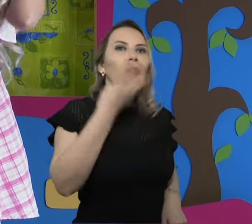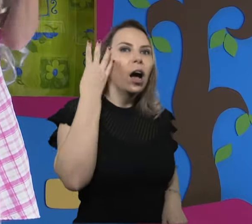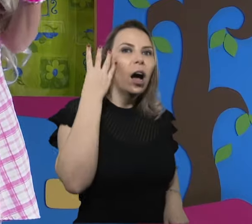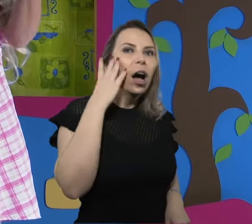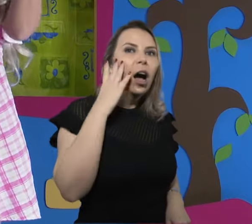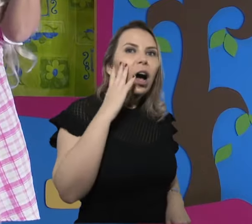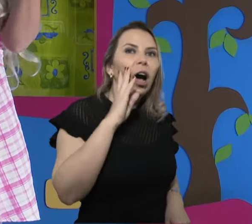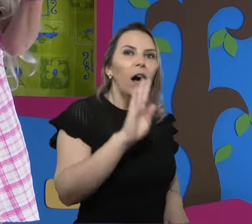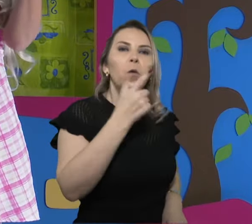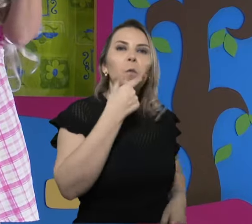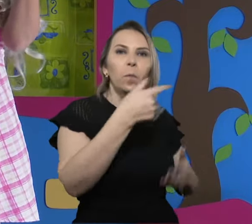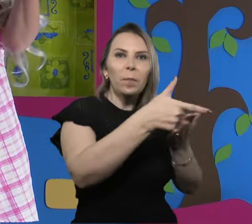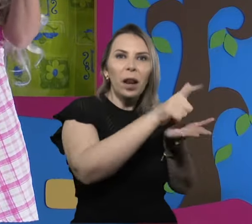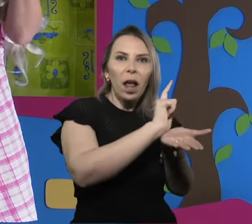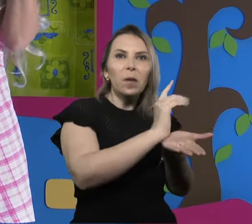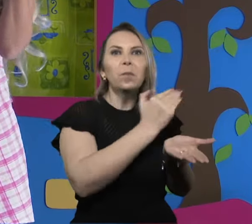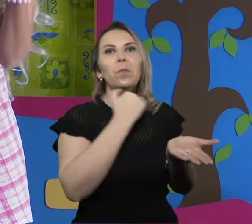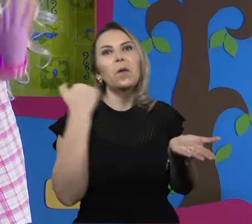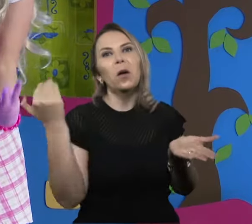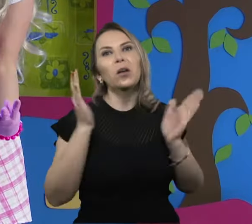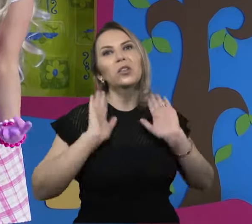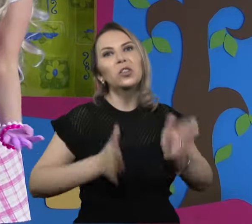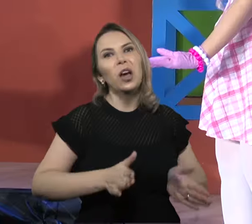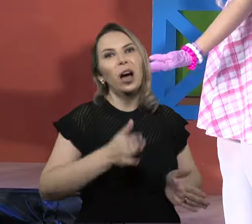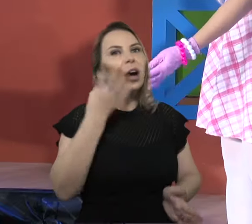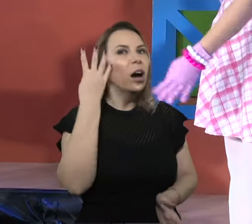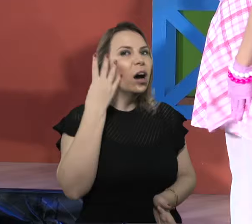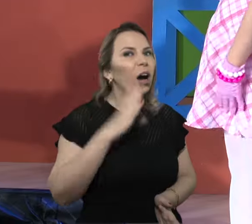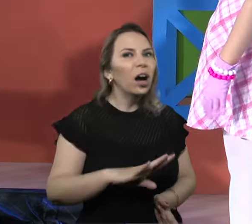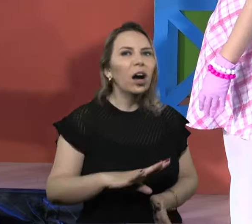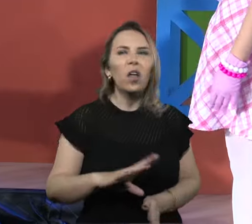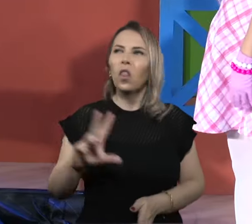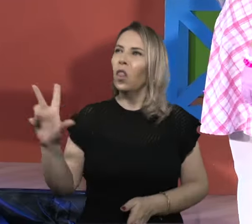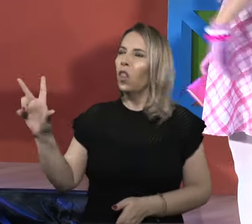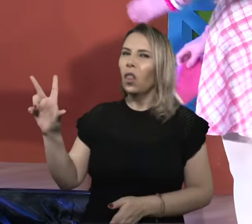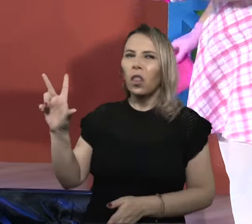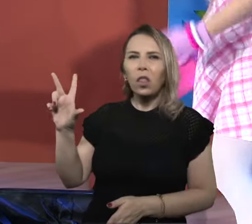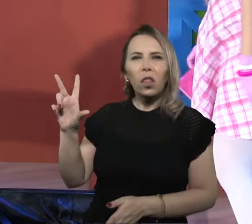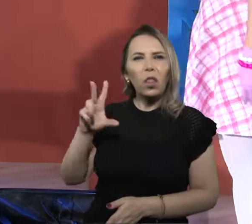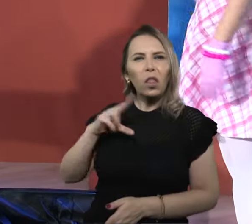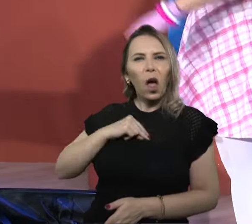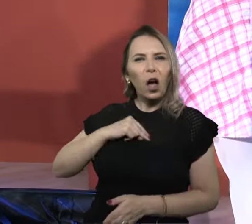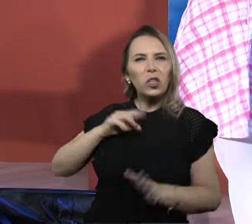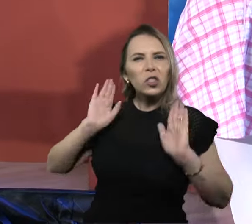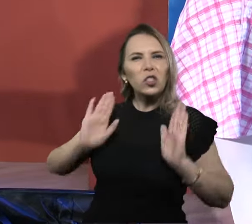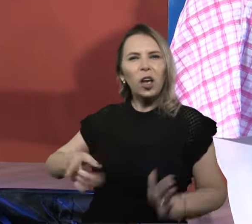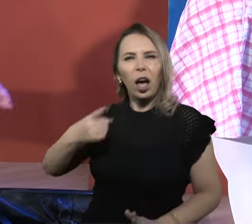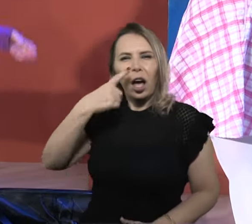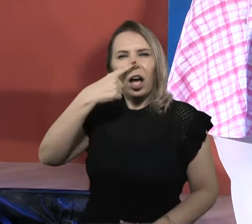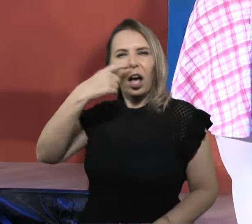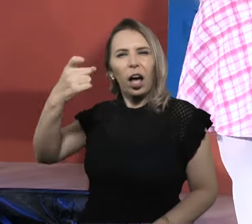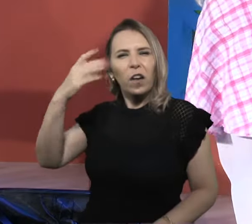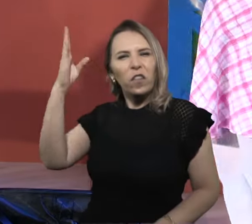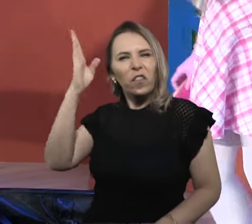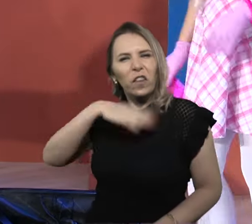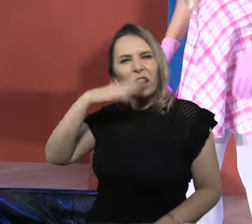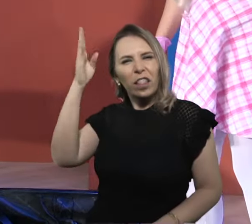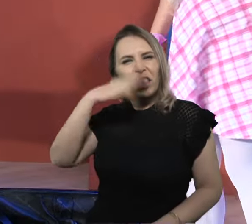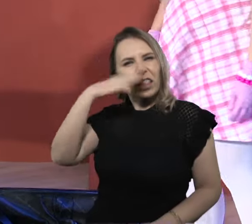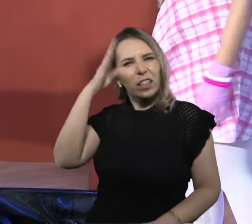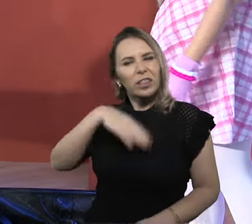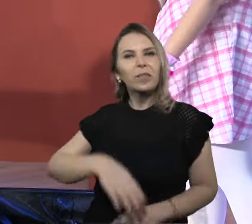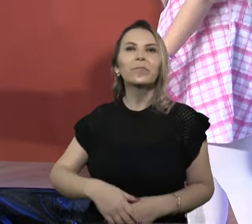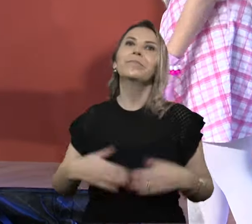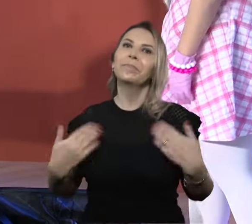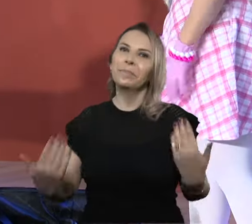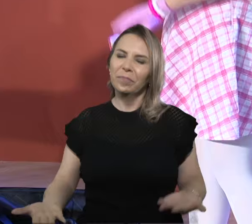fazia 4 dias que Lázaro estava morto. Nossa, já devia estar